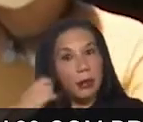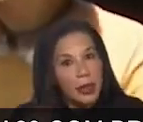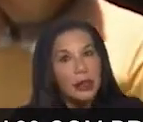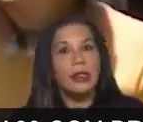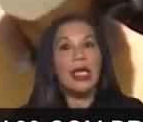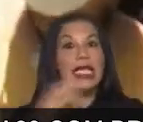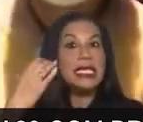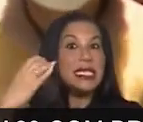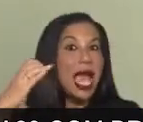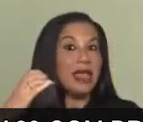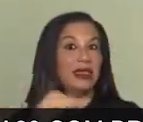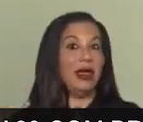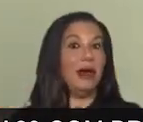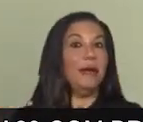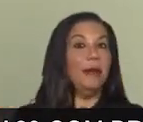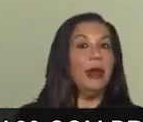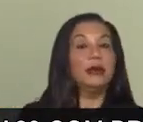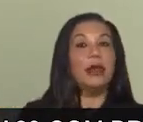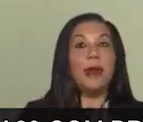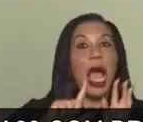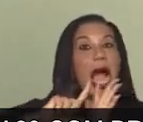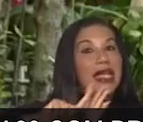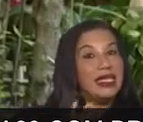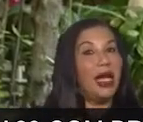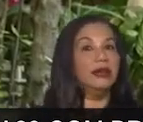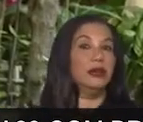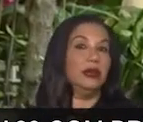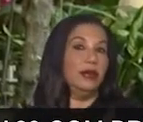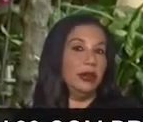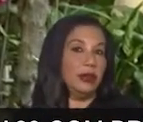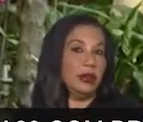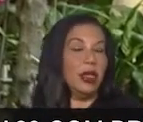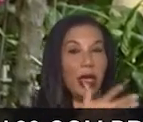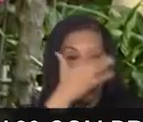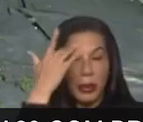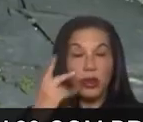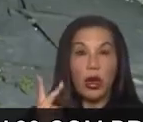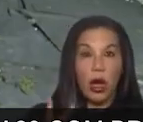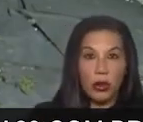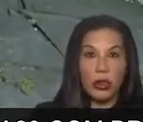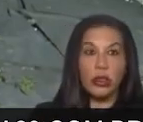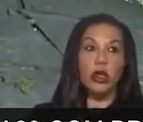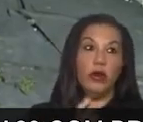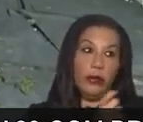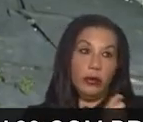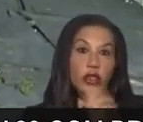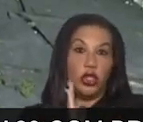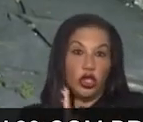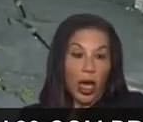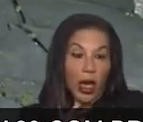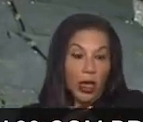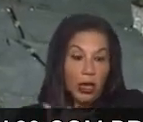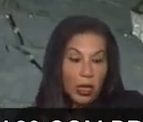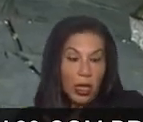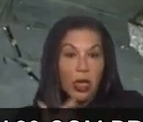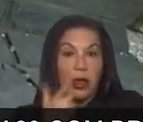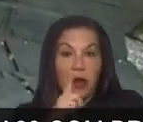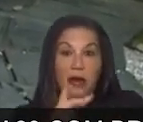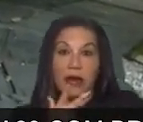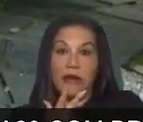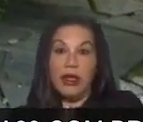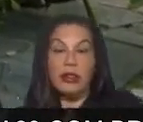protegê-las. Além disso, teve a questão do atraso das vacinas. Para quem enfrentou e venceu a Covid-19, a vida ganhou